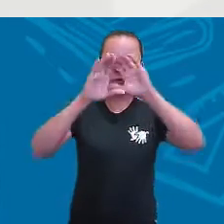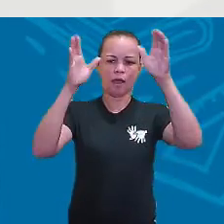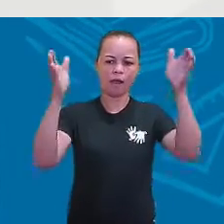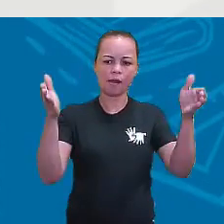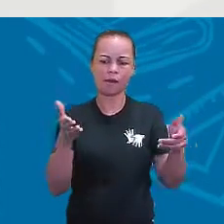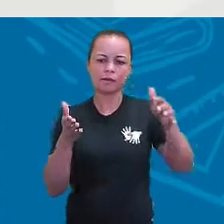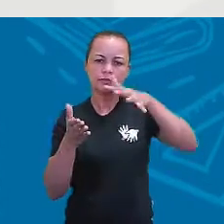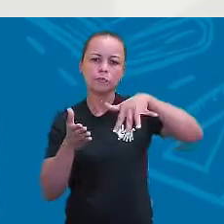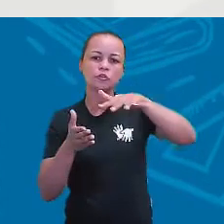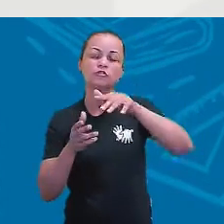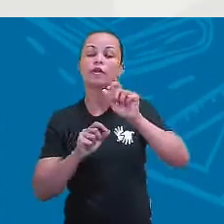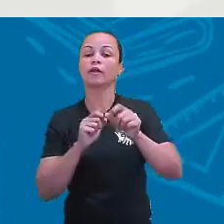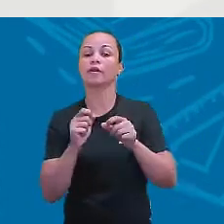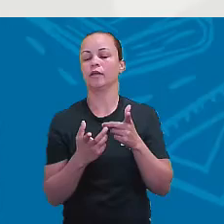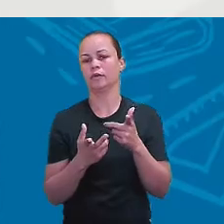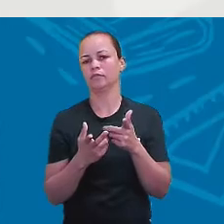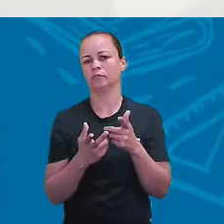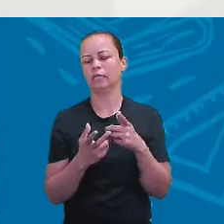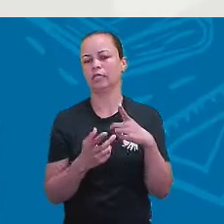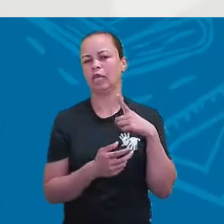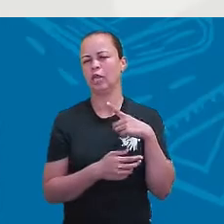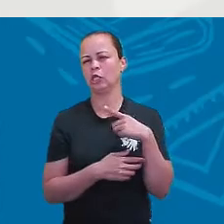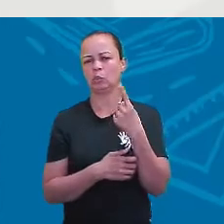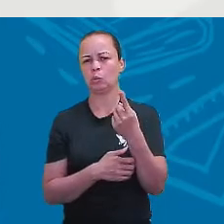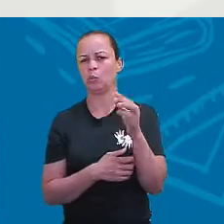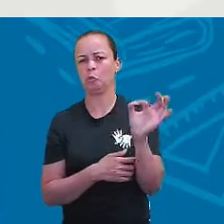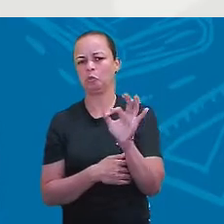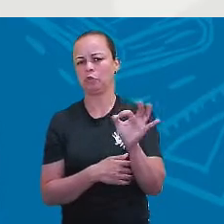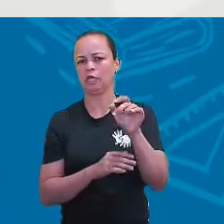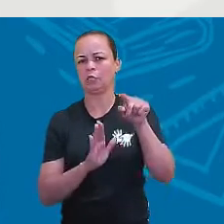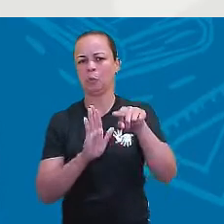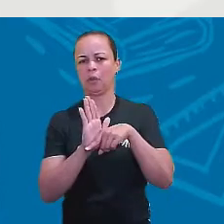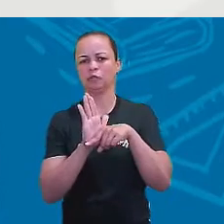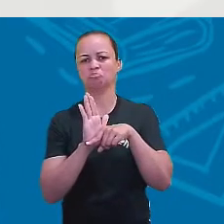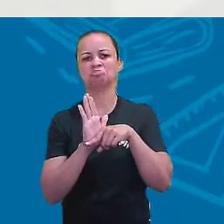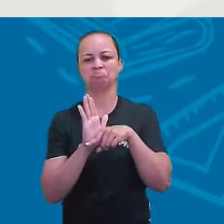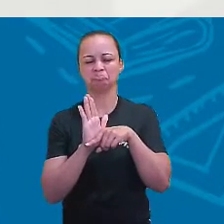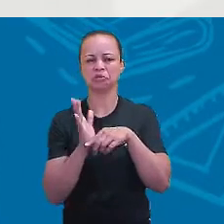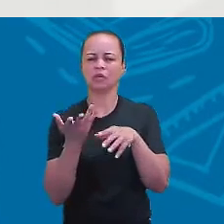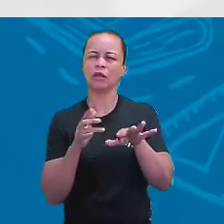justamente em torno de quanto? Menos de 1%. Porque em torno de